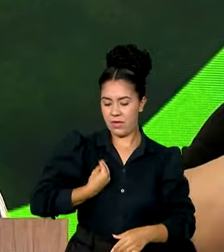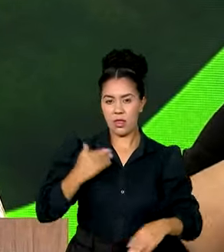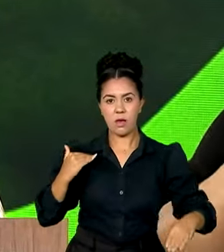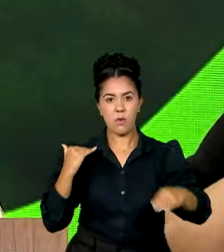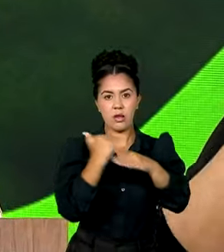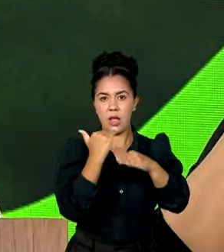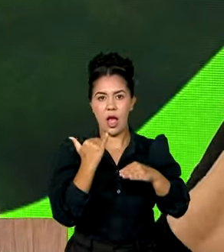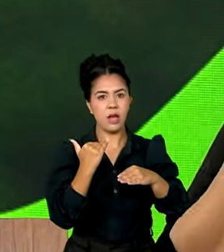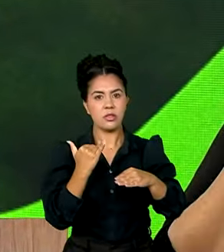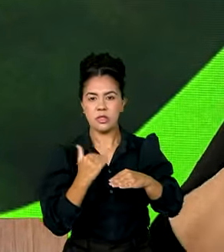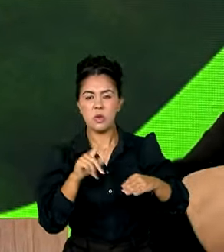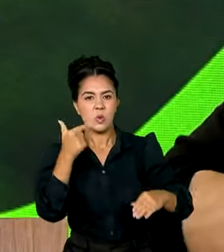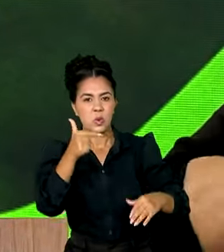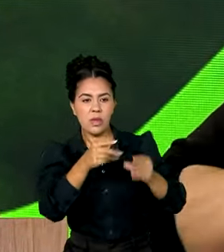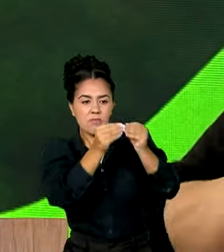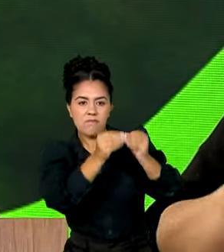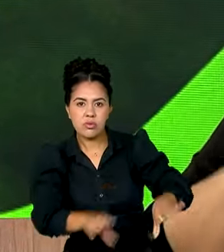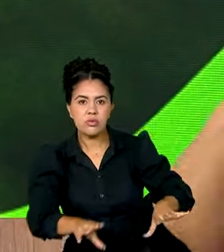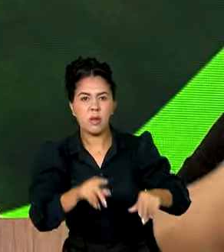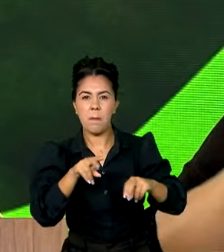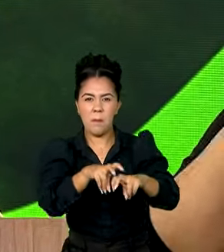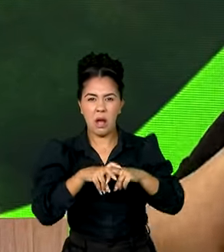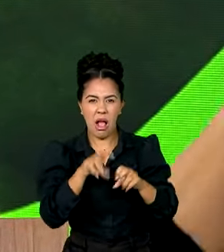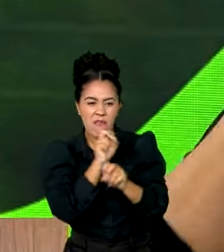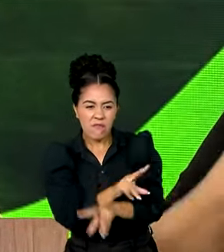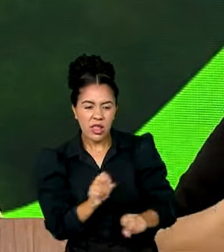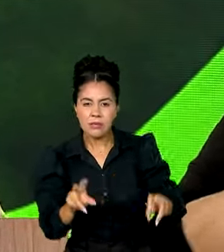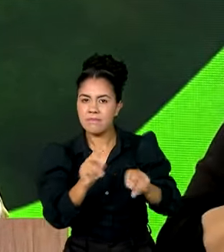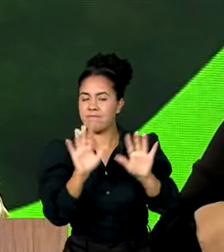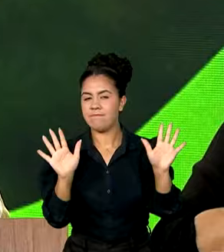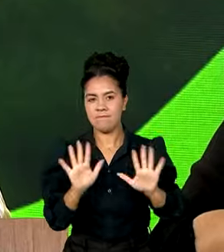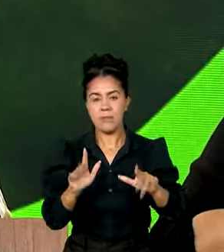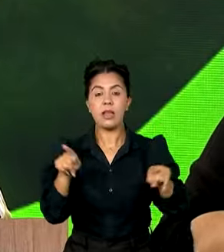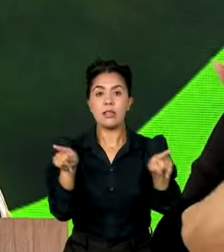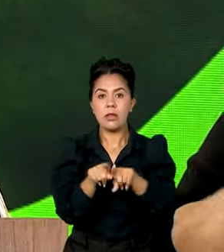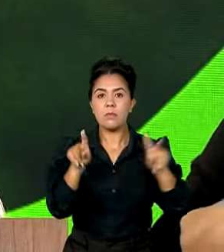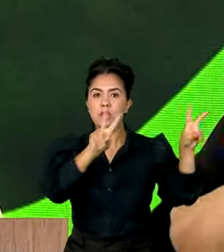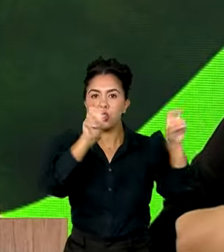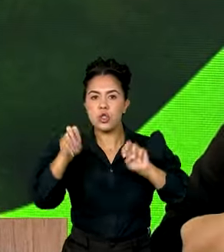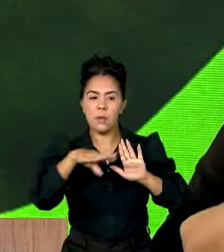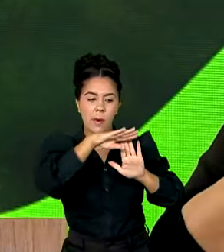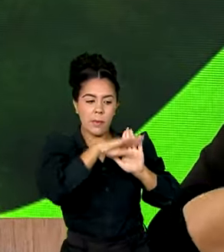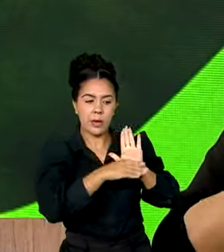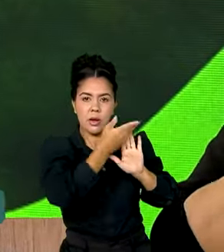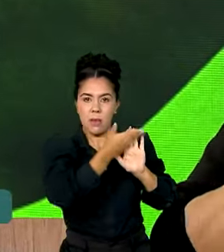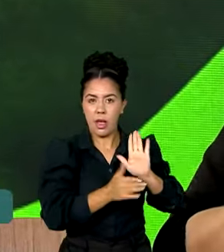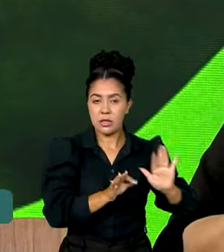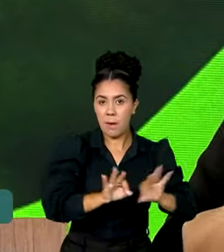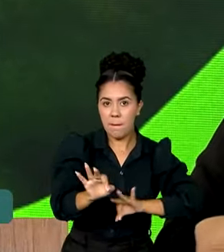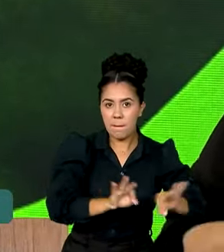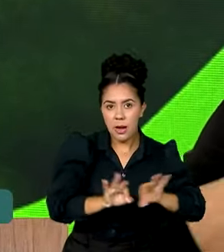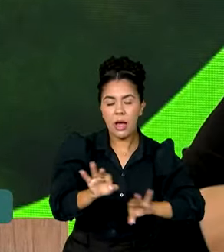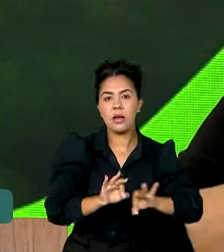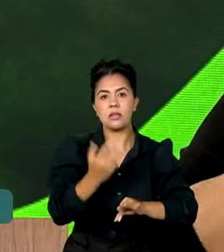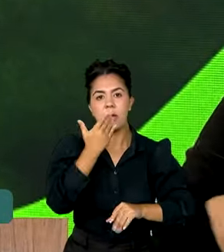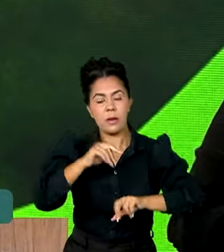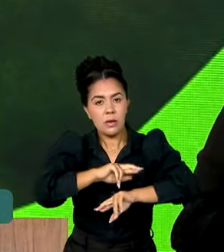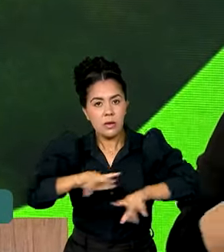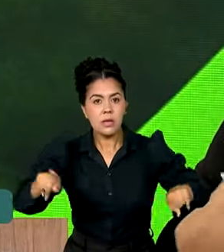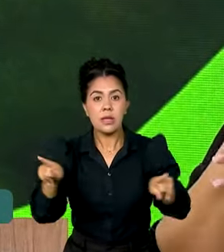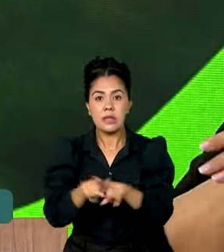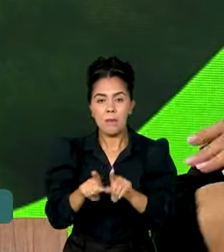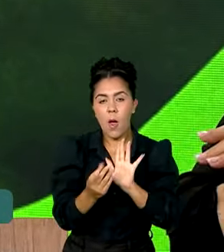mata nem por conflito nem por veneno os planos de abastecimento alimentar e agroecologia e produção